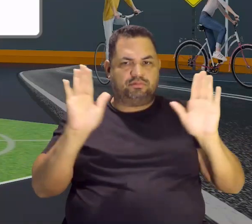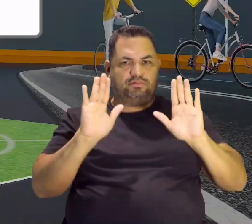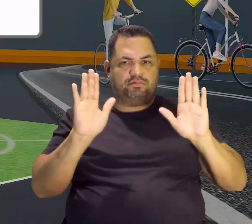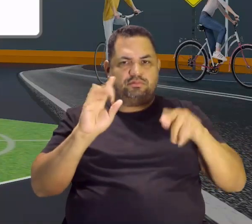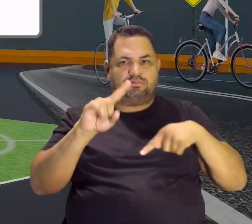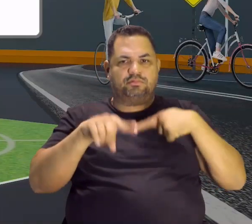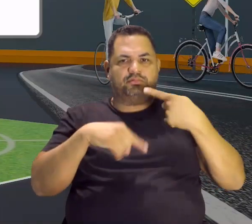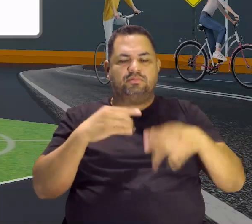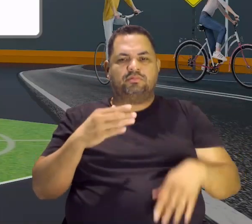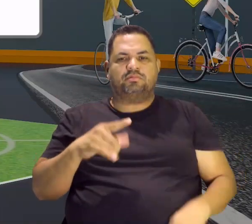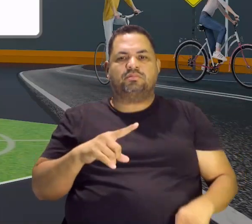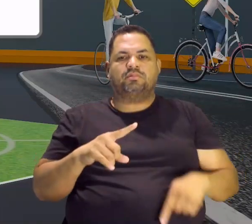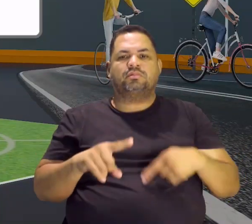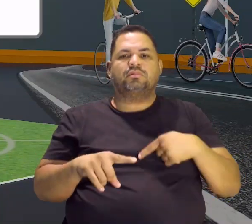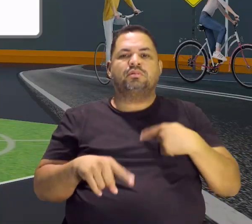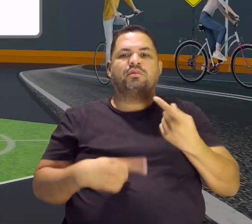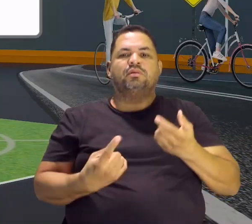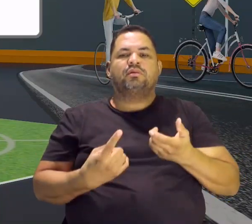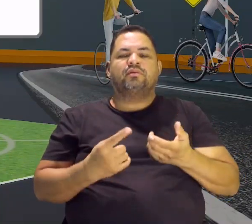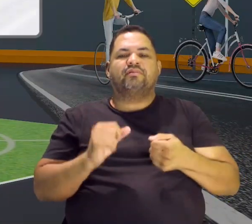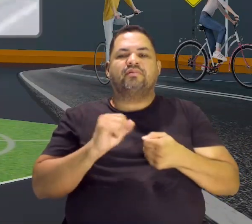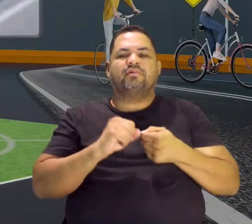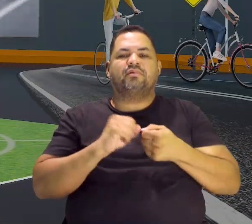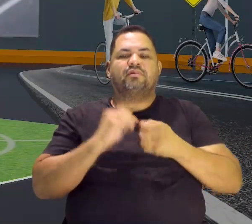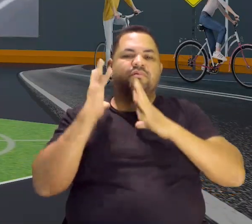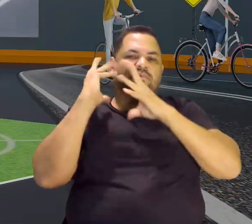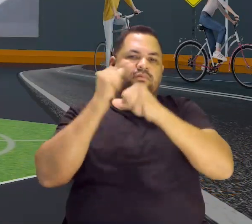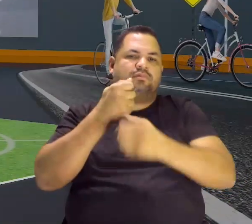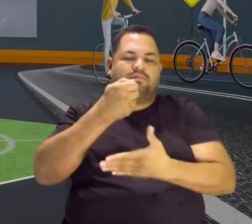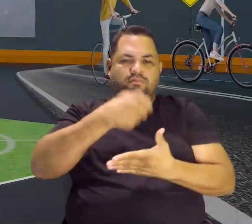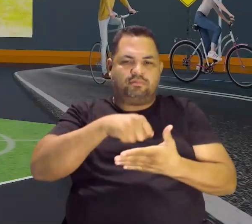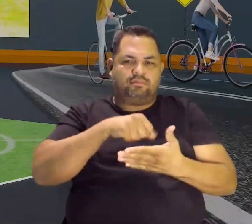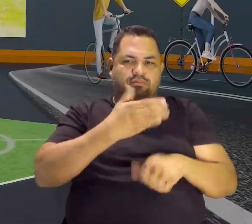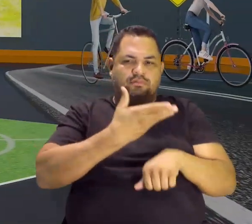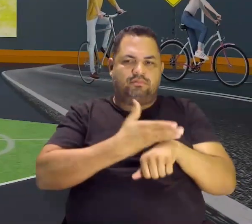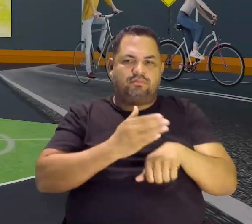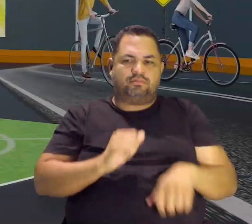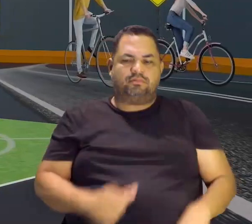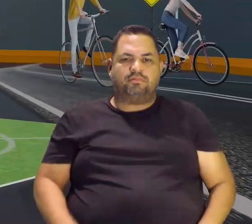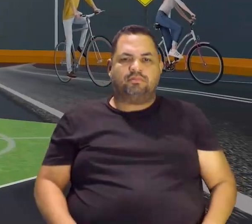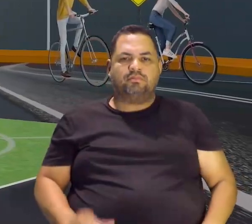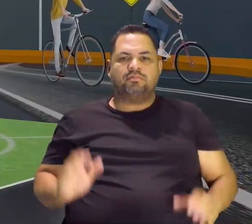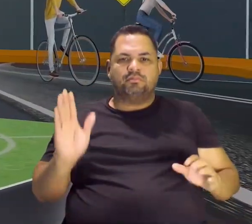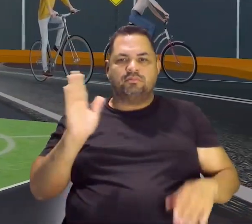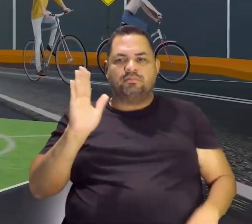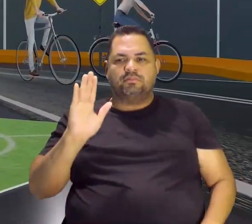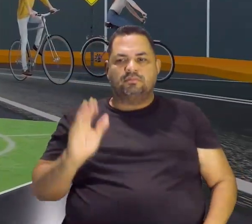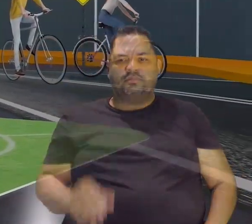pouco a gente vai fazer a revisão e a correção dos exercícios. Tchau!